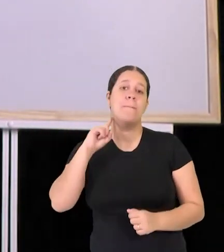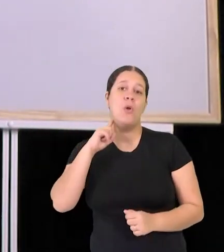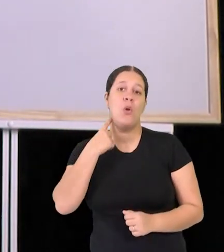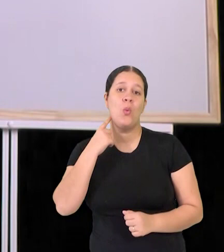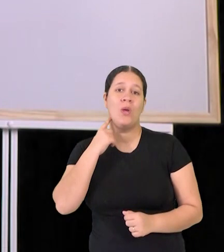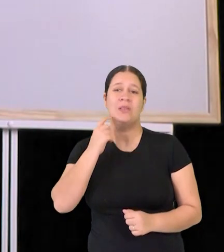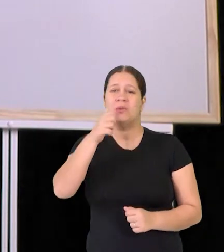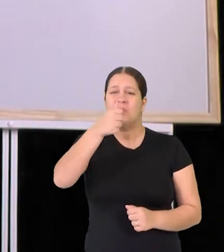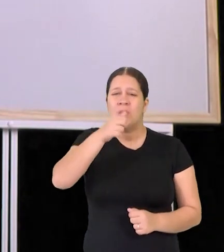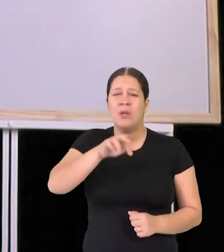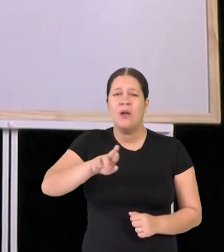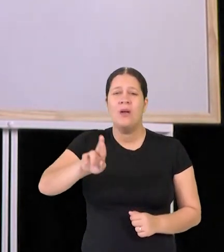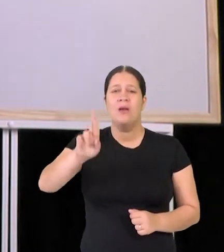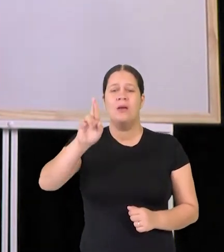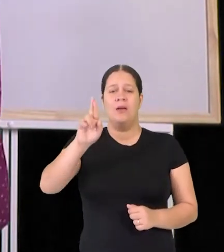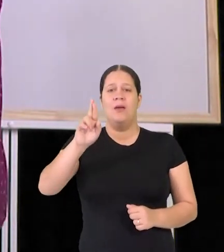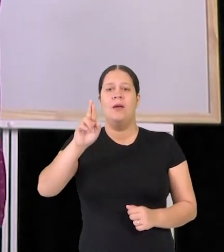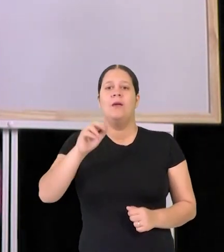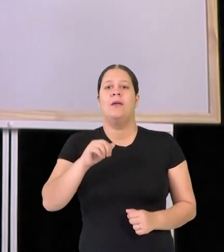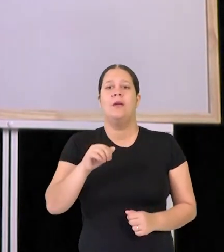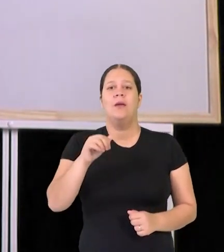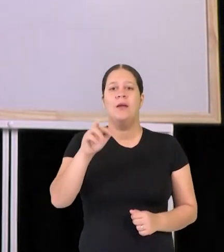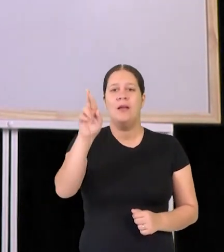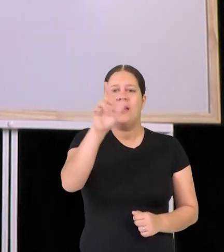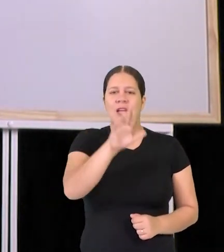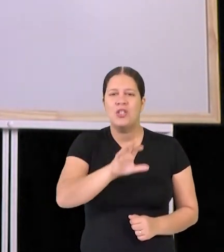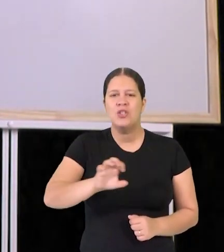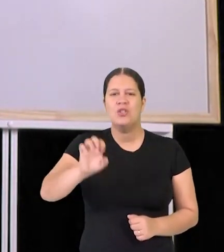na atmosfera na região de Curitiba e